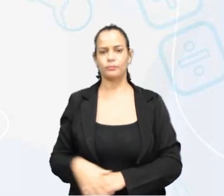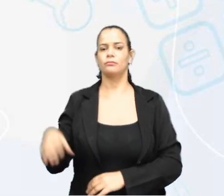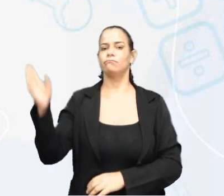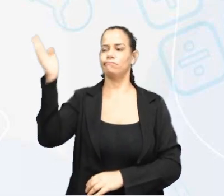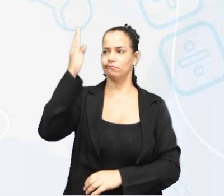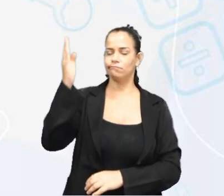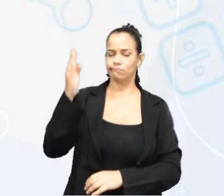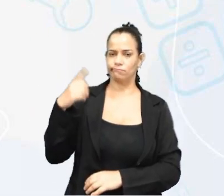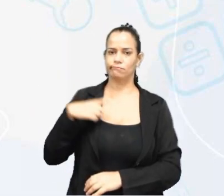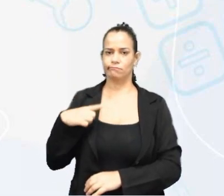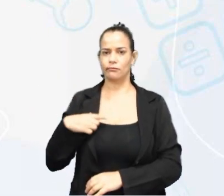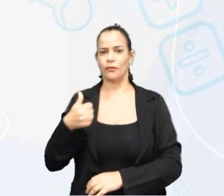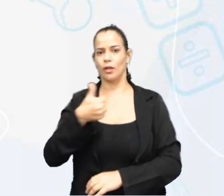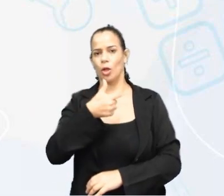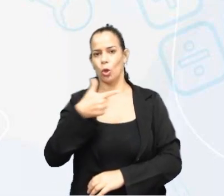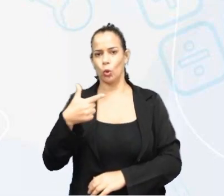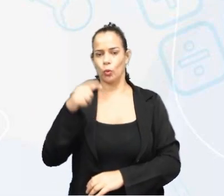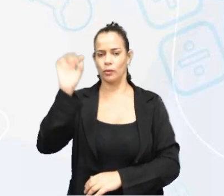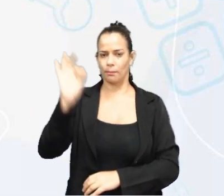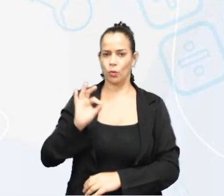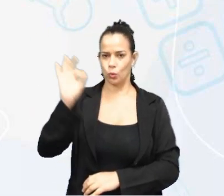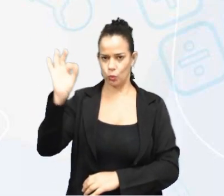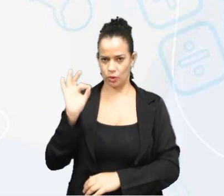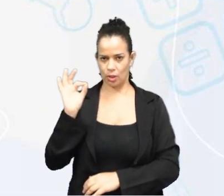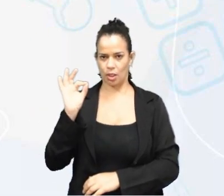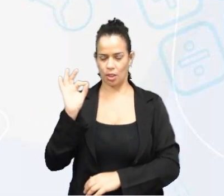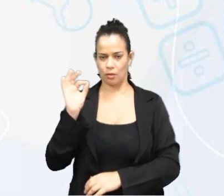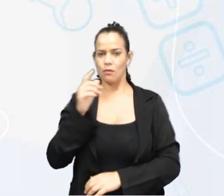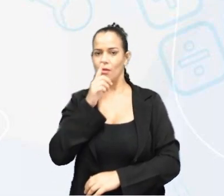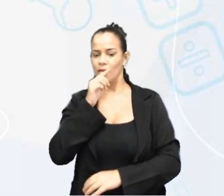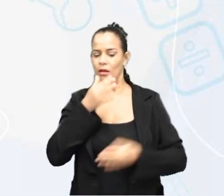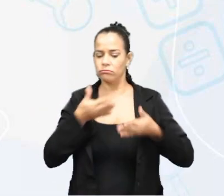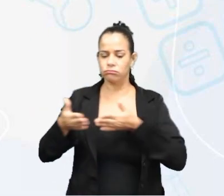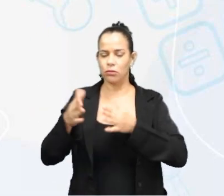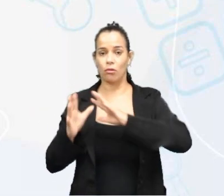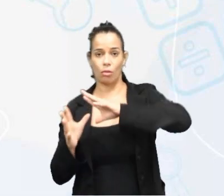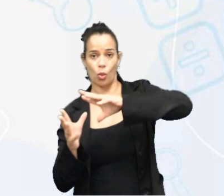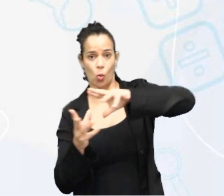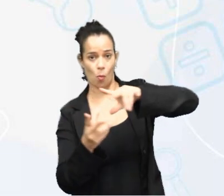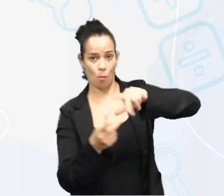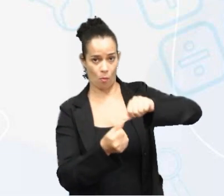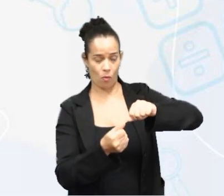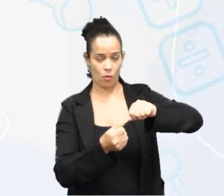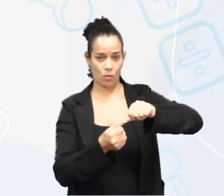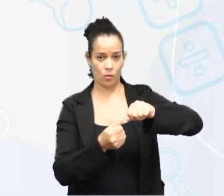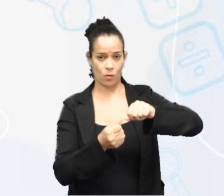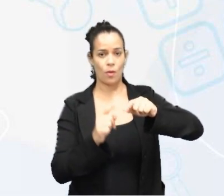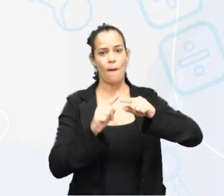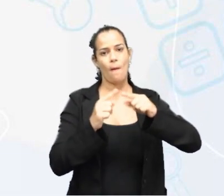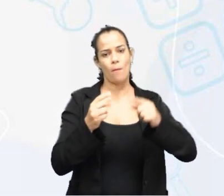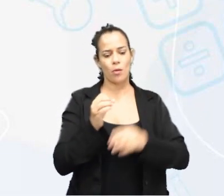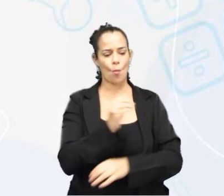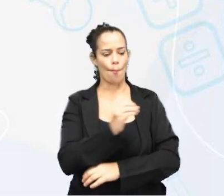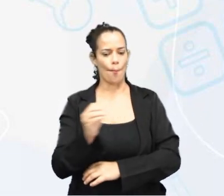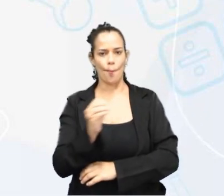Brasil tem 12% da reserva de água doce do mundo e sofre com